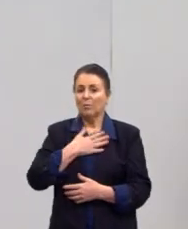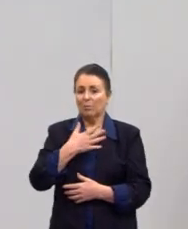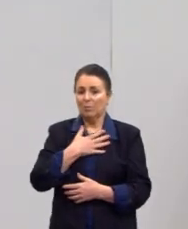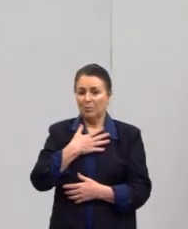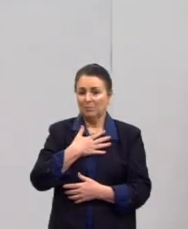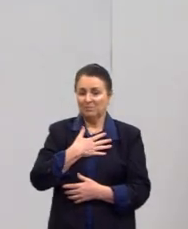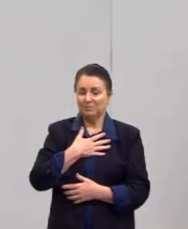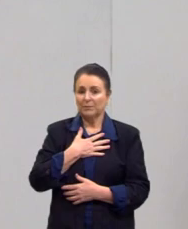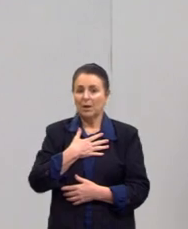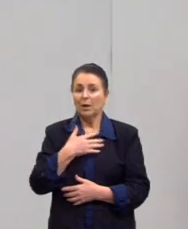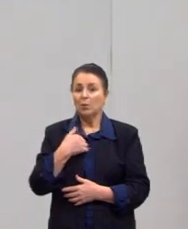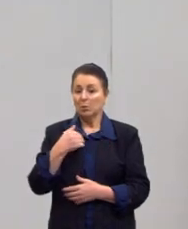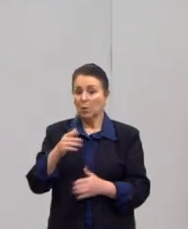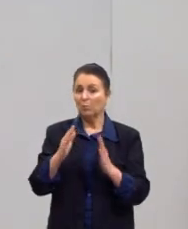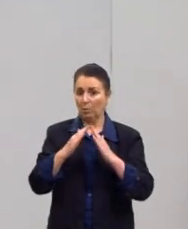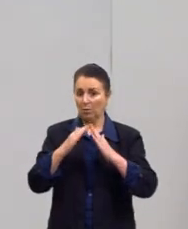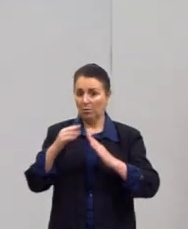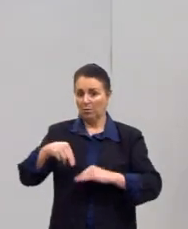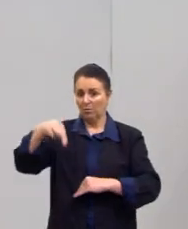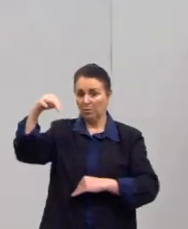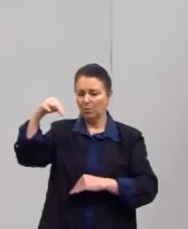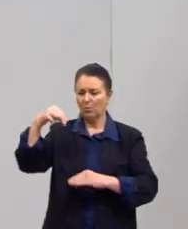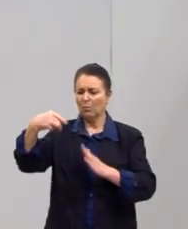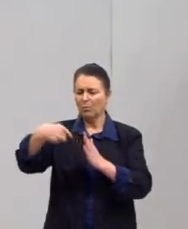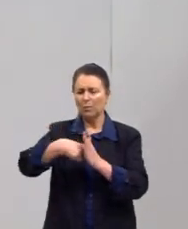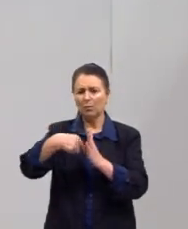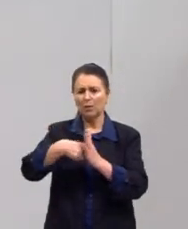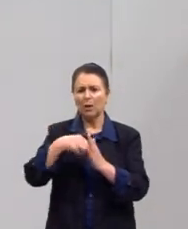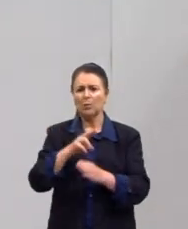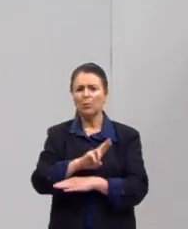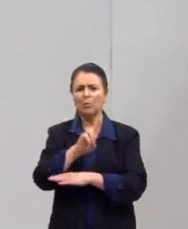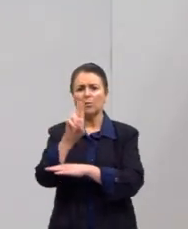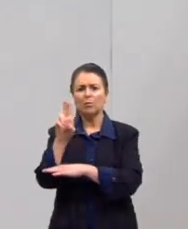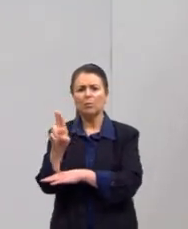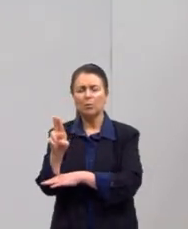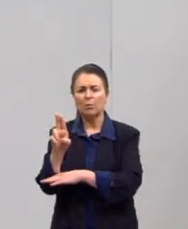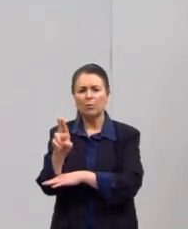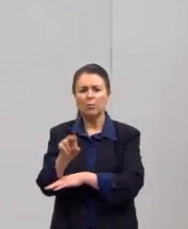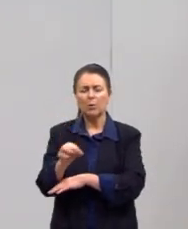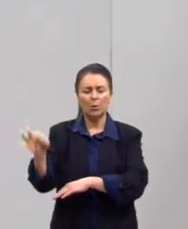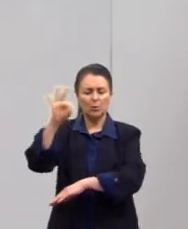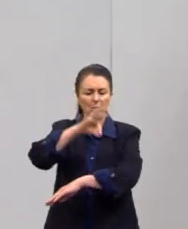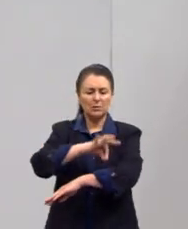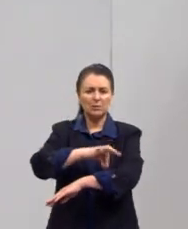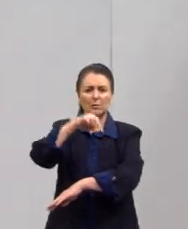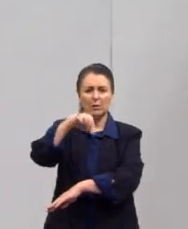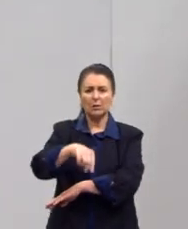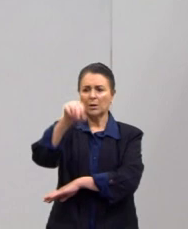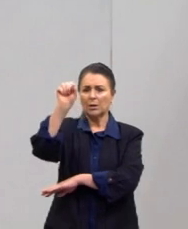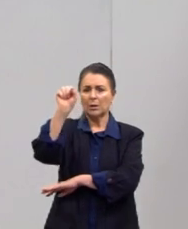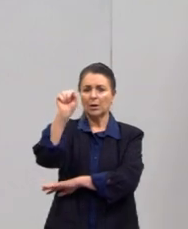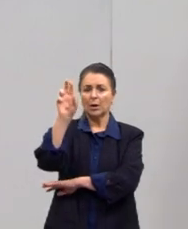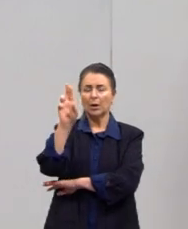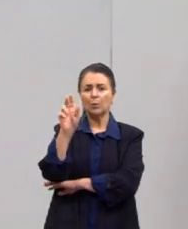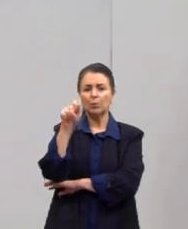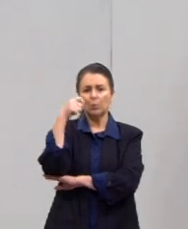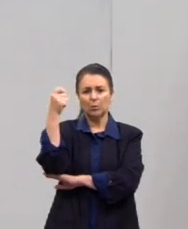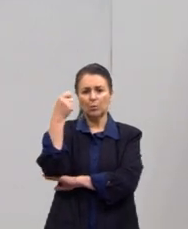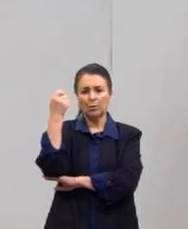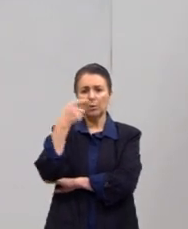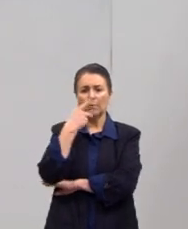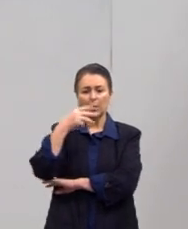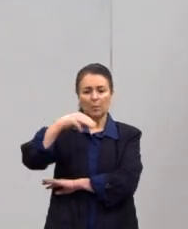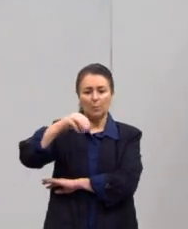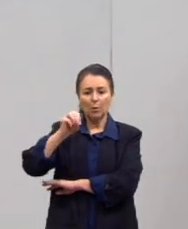quando eu cheguei no nordeste eles me perguntaram como é que a gente chamava né mosquito aqui no Rio Grande do Sul e daí eu disse